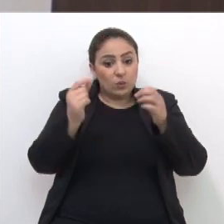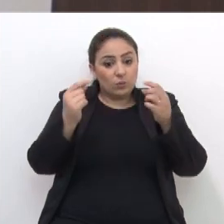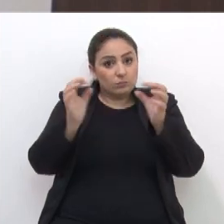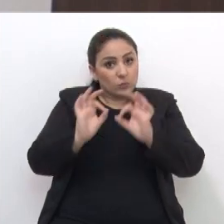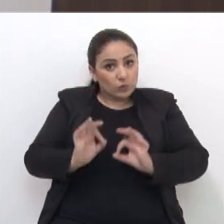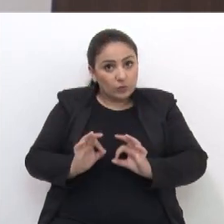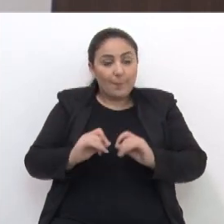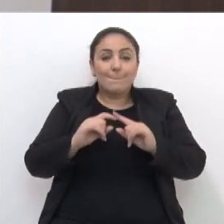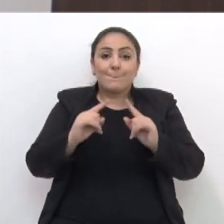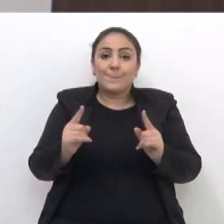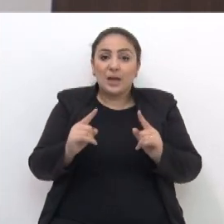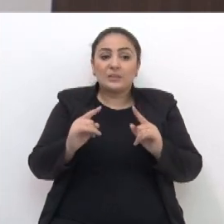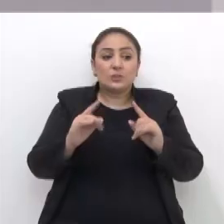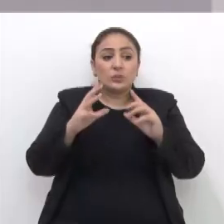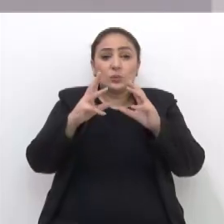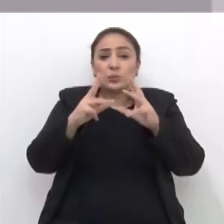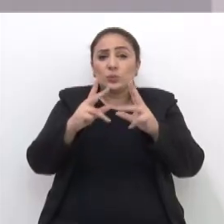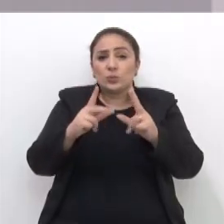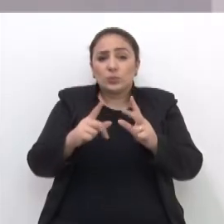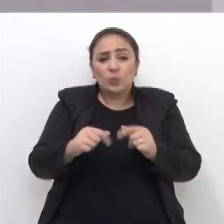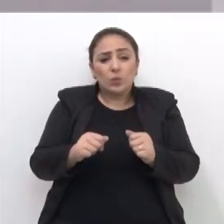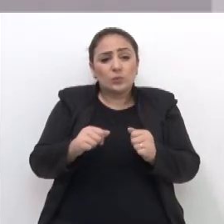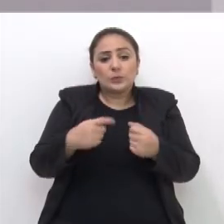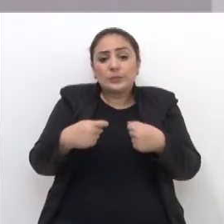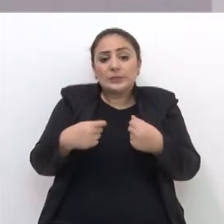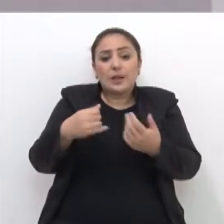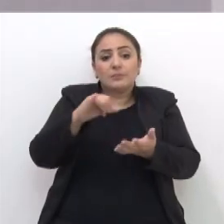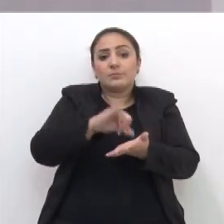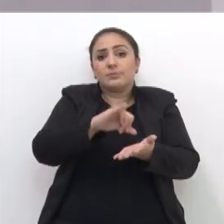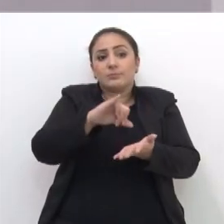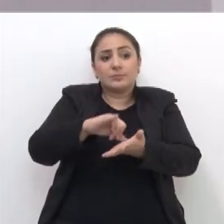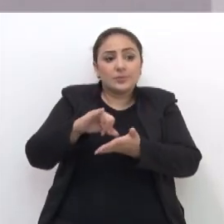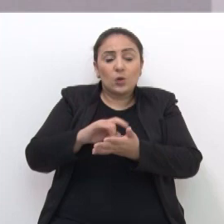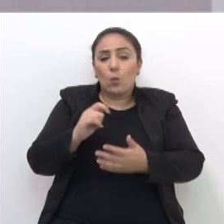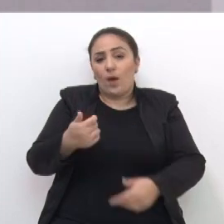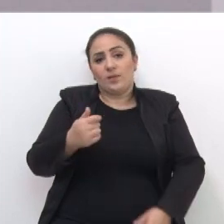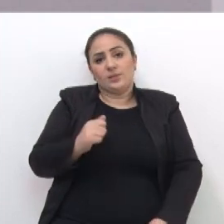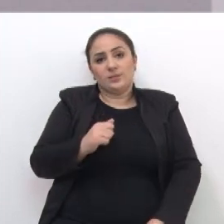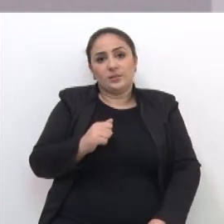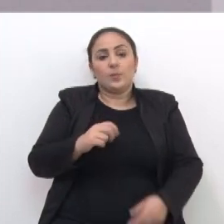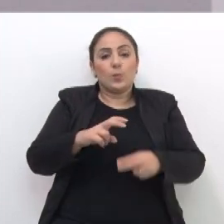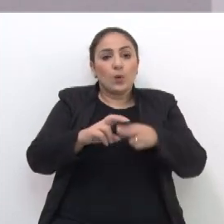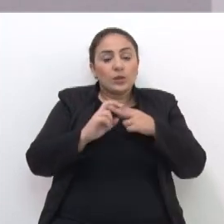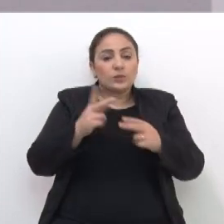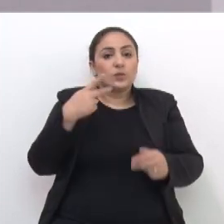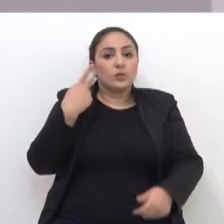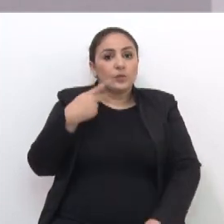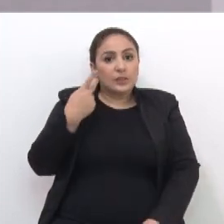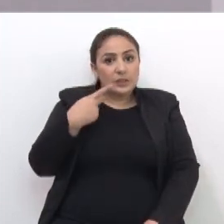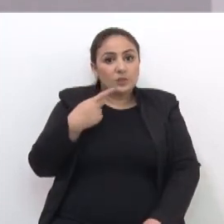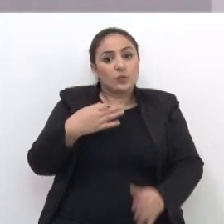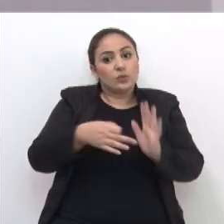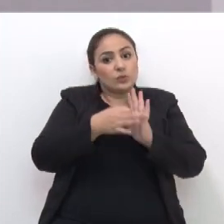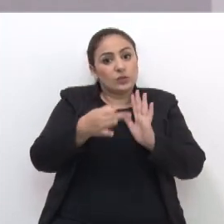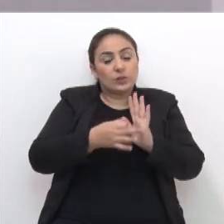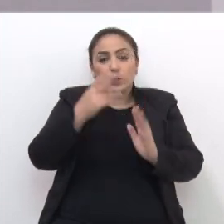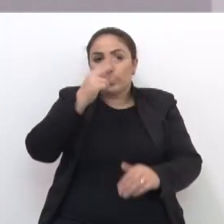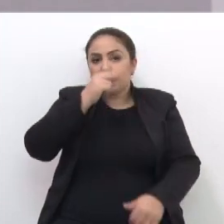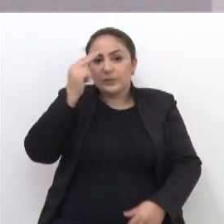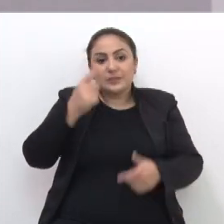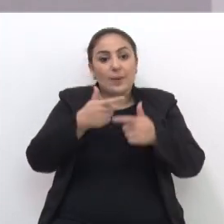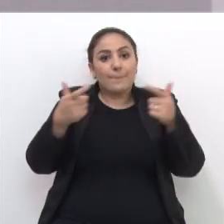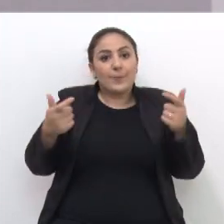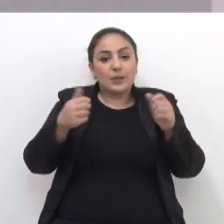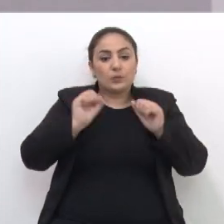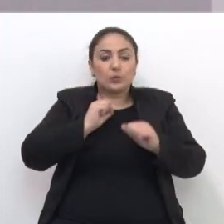eleição daqui a 4 anos. Primeiro, que 5 sessões é pouco, né? Nós precisaríamos pelo menos, a gente sabe que tem um problema de